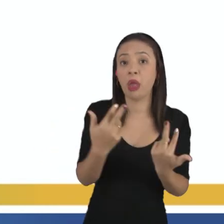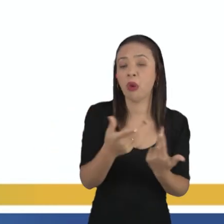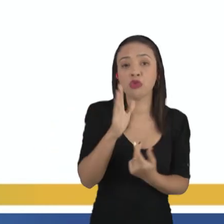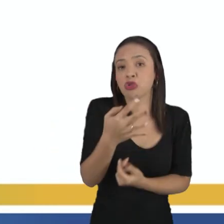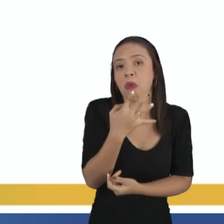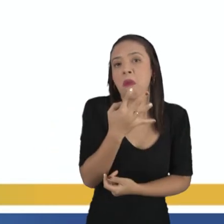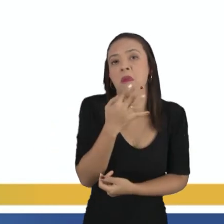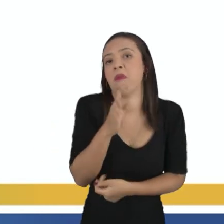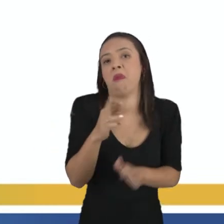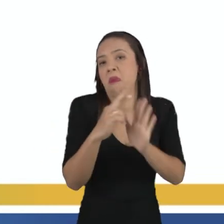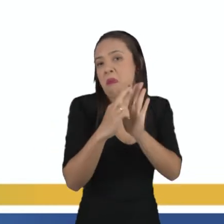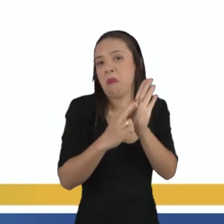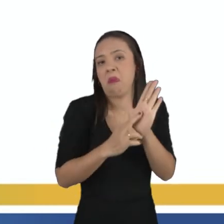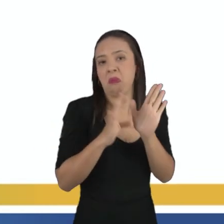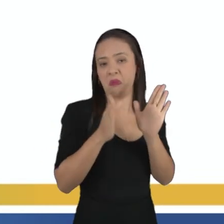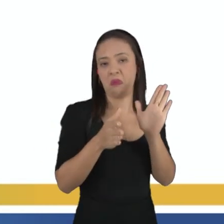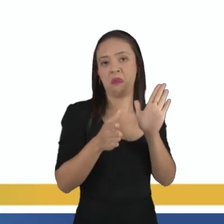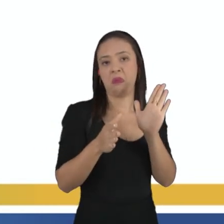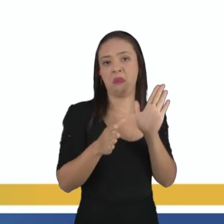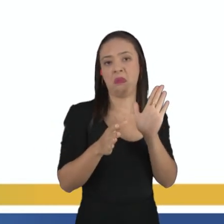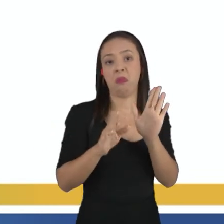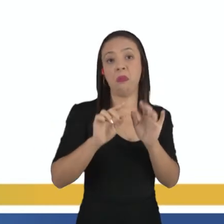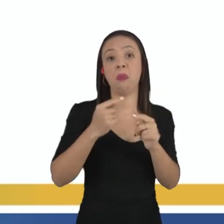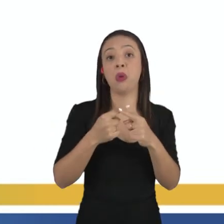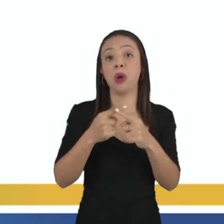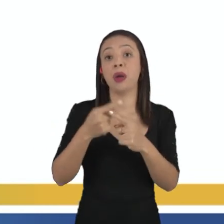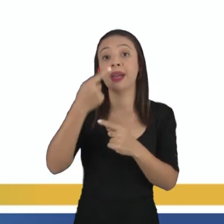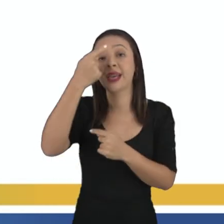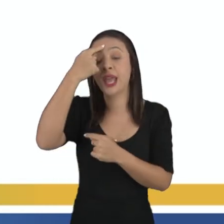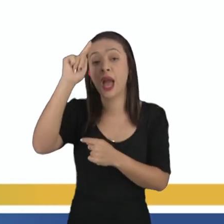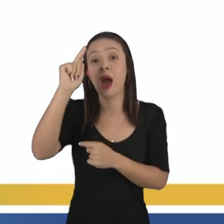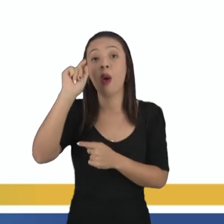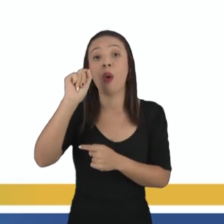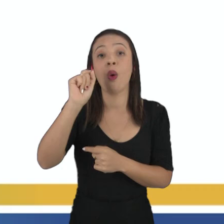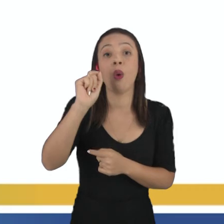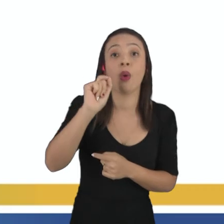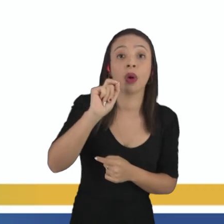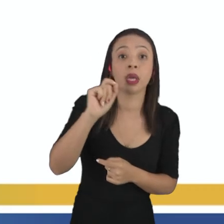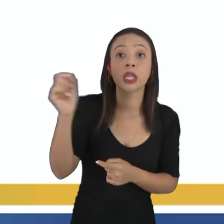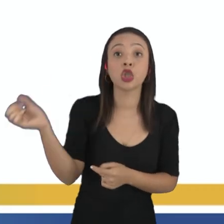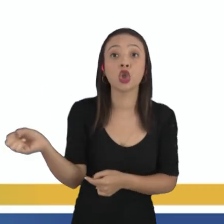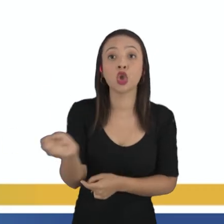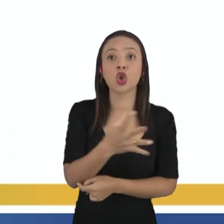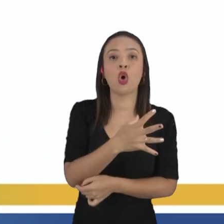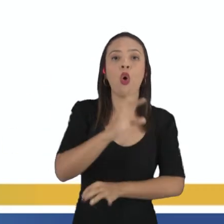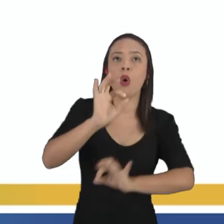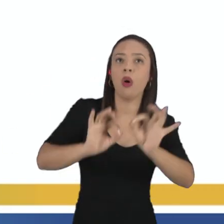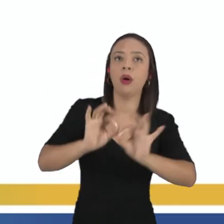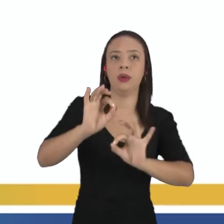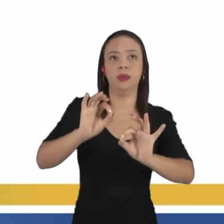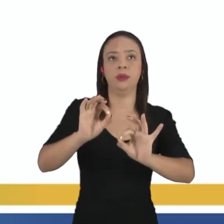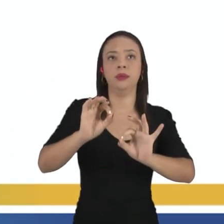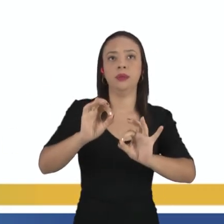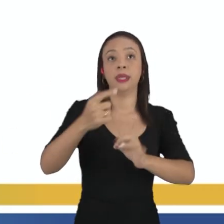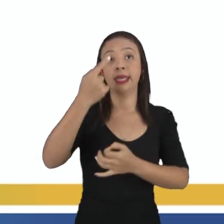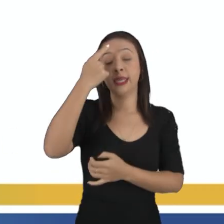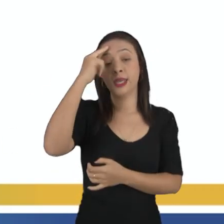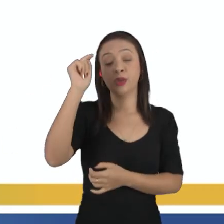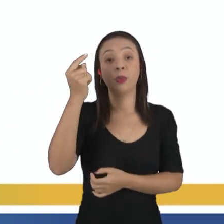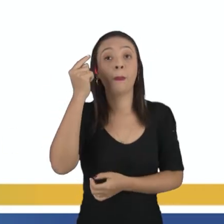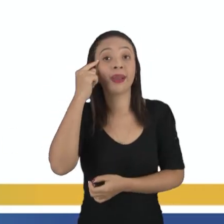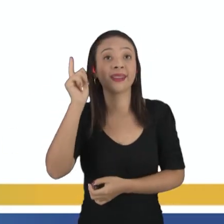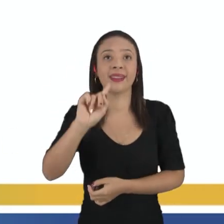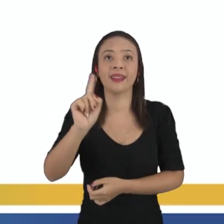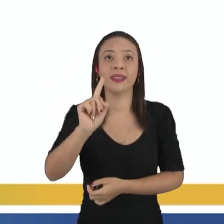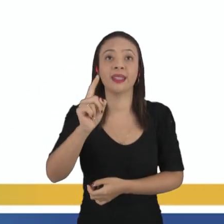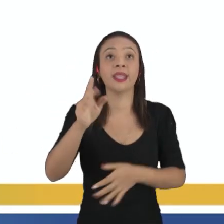já conhecida, para assim criar o não pensado, compor diferentes formas. Na produção do não